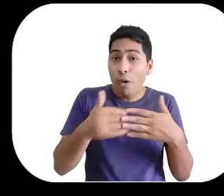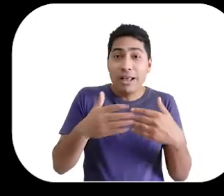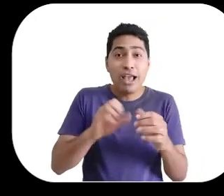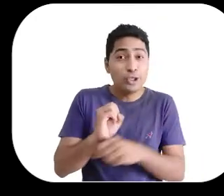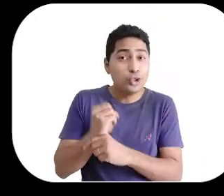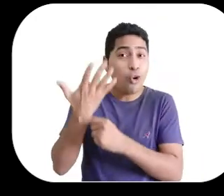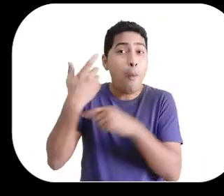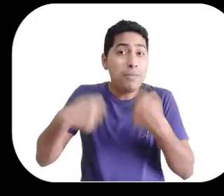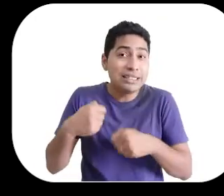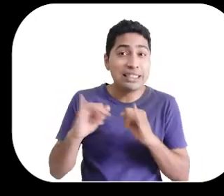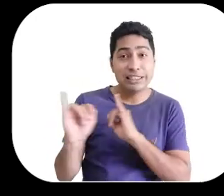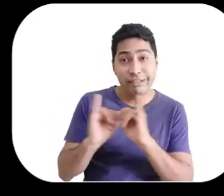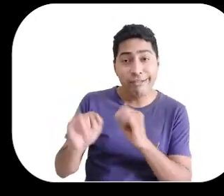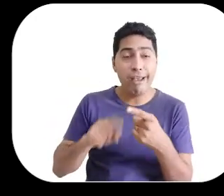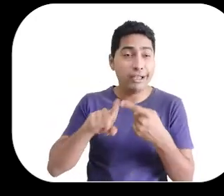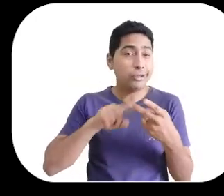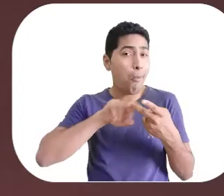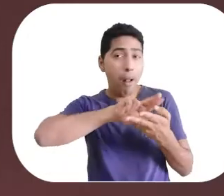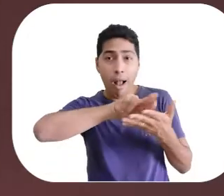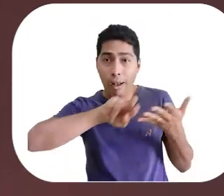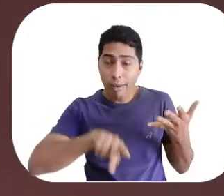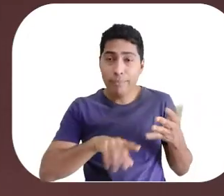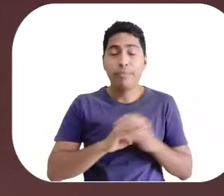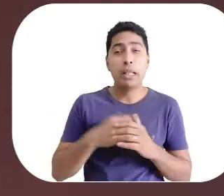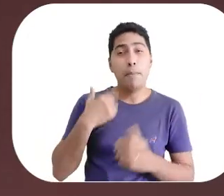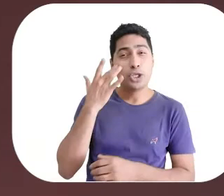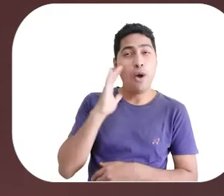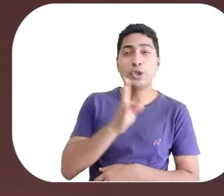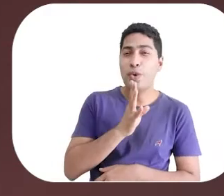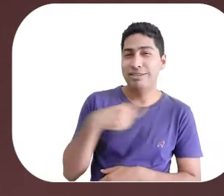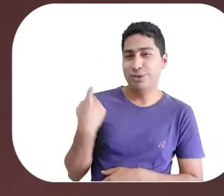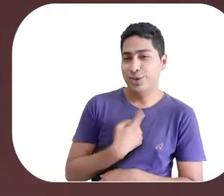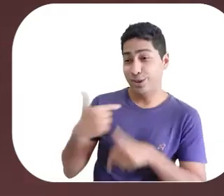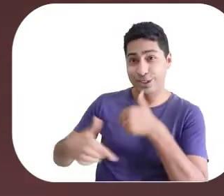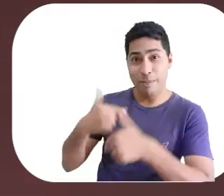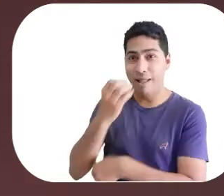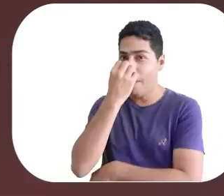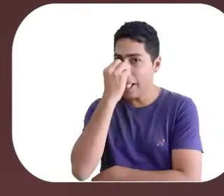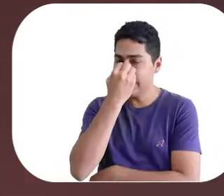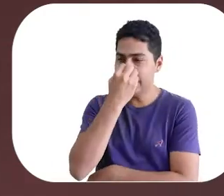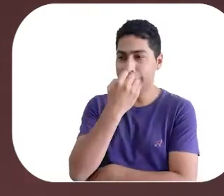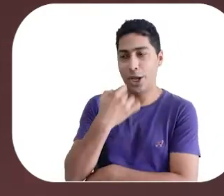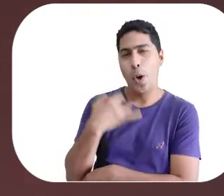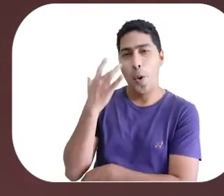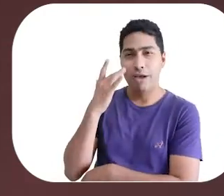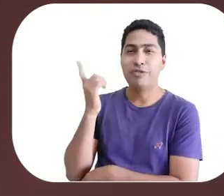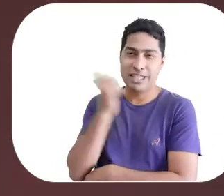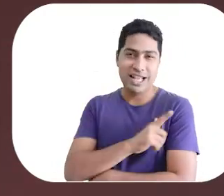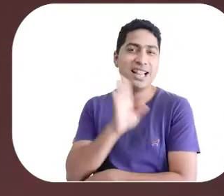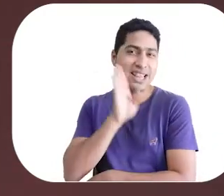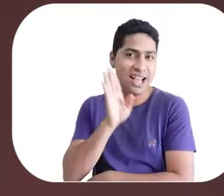vai depender de internet, vai depender de muitos fatores. Mas eu acho que, conhecendo o nosso trabalho de palhaçaria, eu acho que vai vir um trabalho